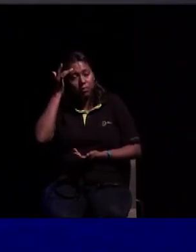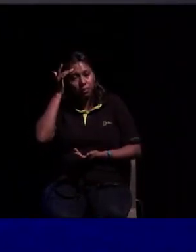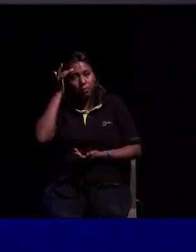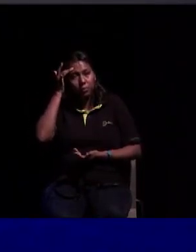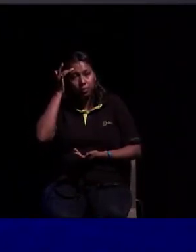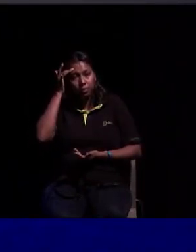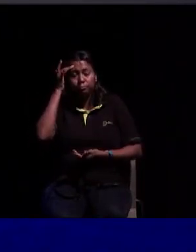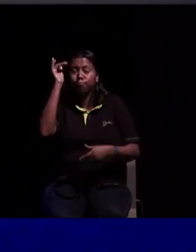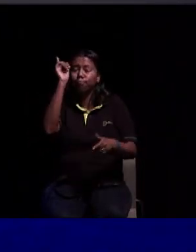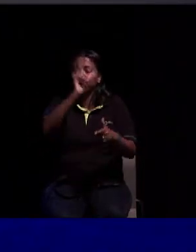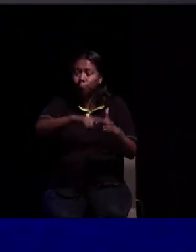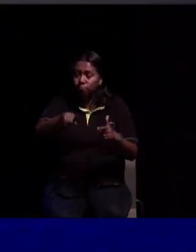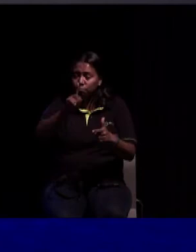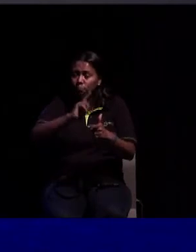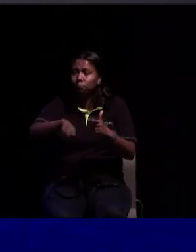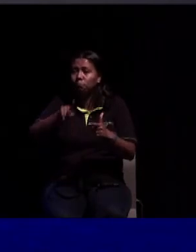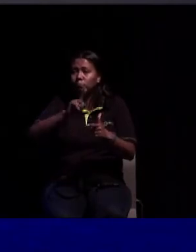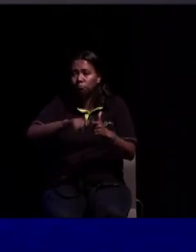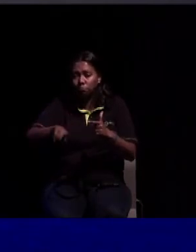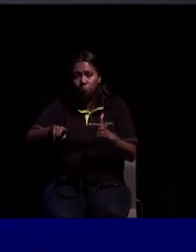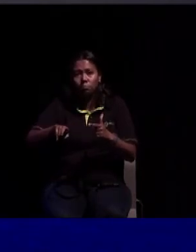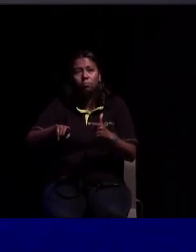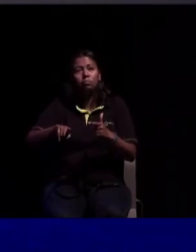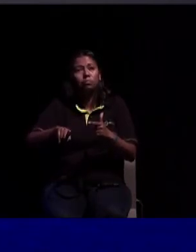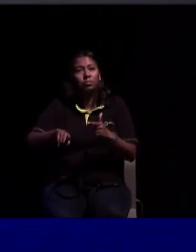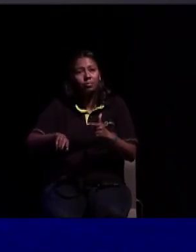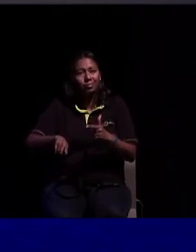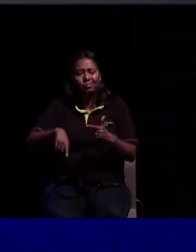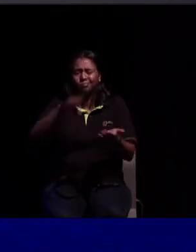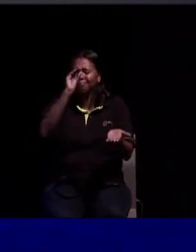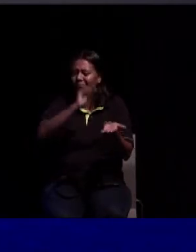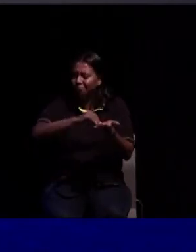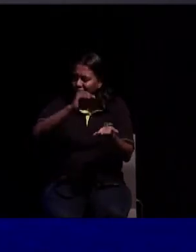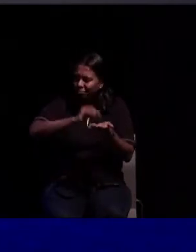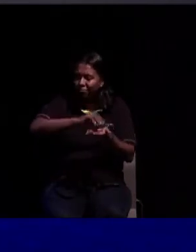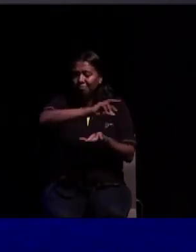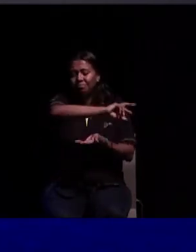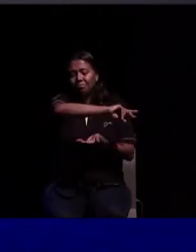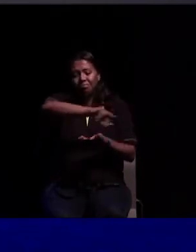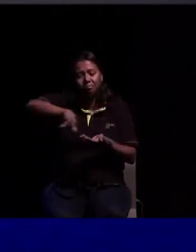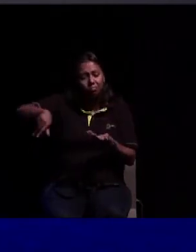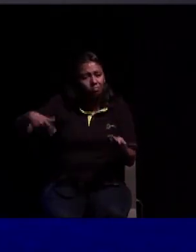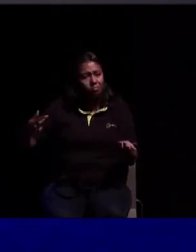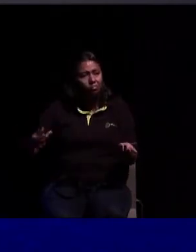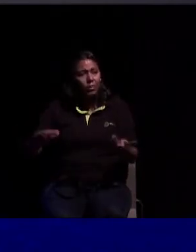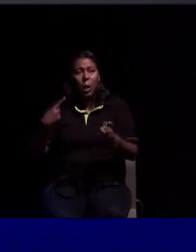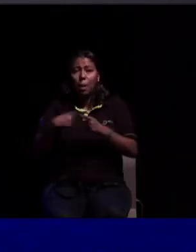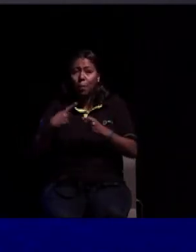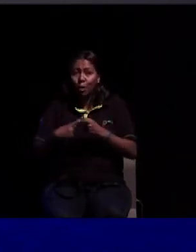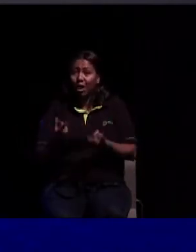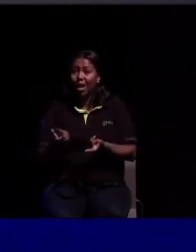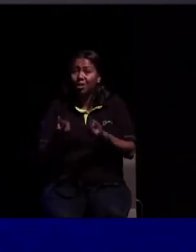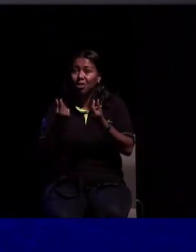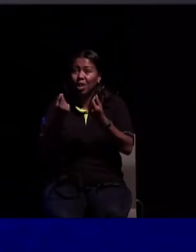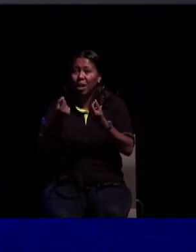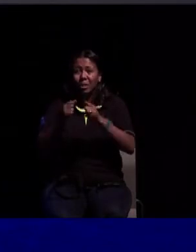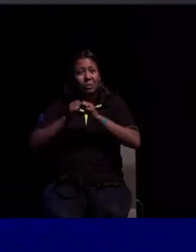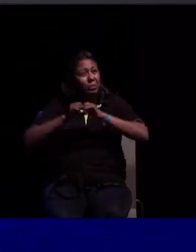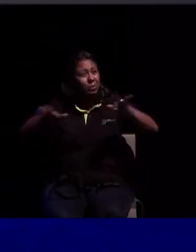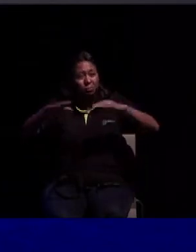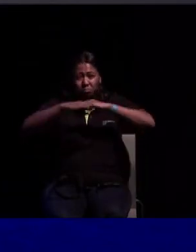com problemas, né? Com precariedades advindas da má distribuição de riqueza e poder,